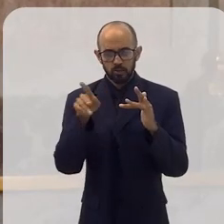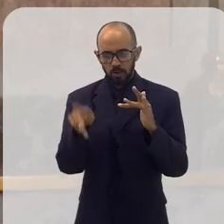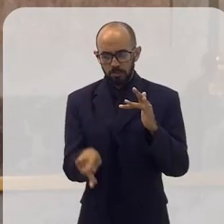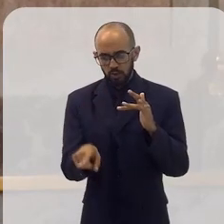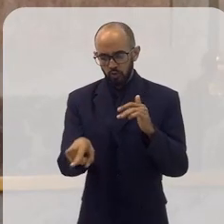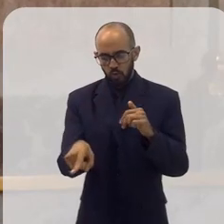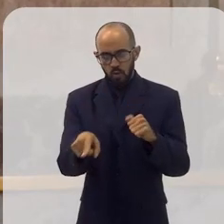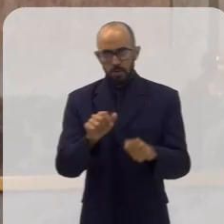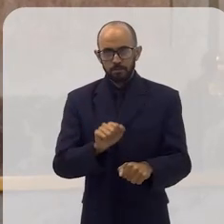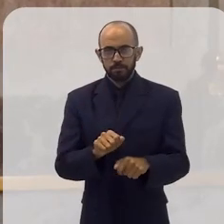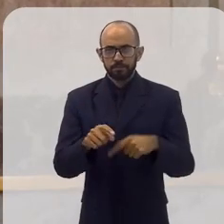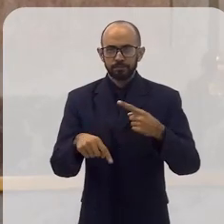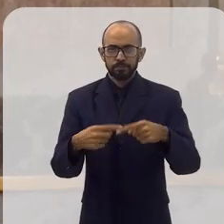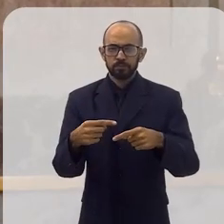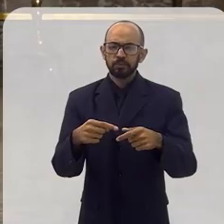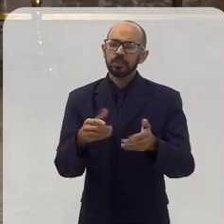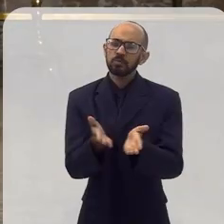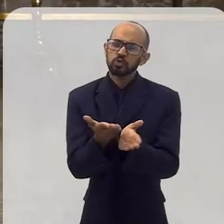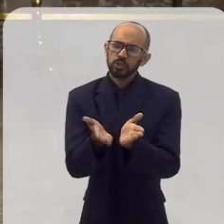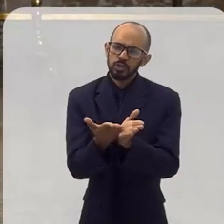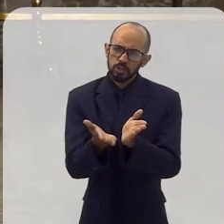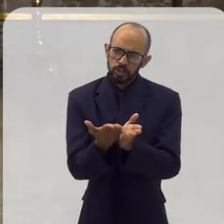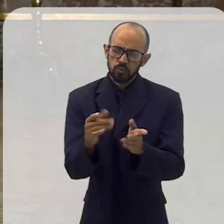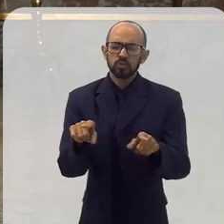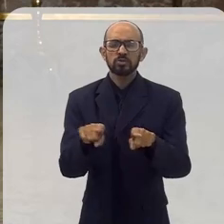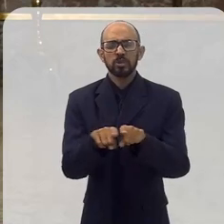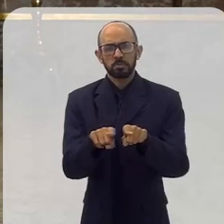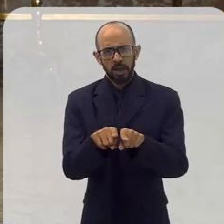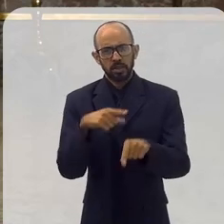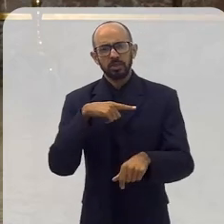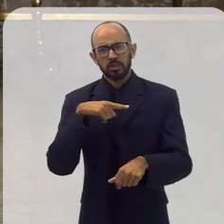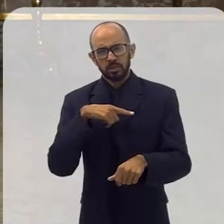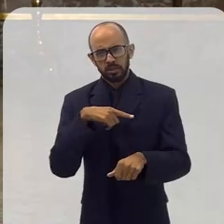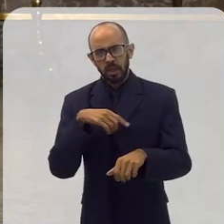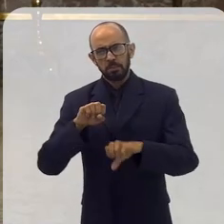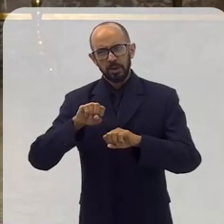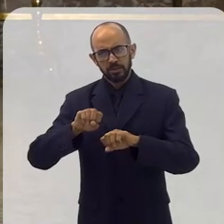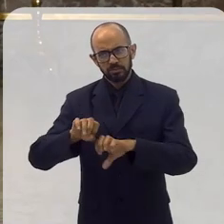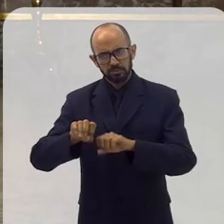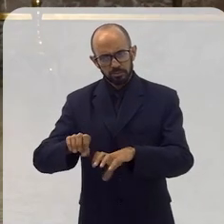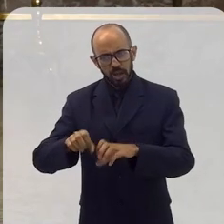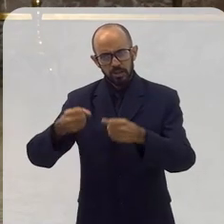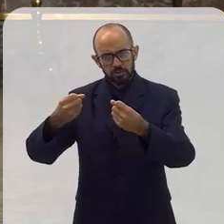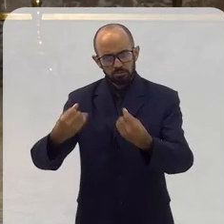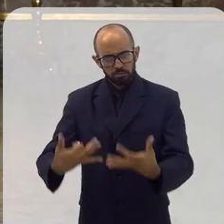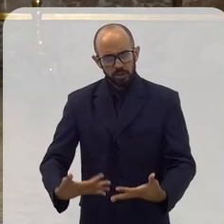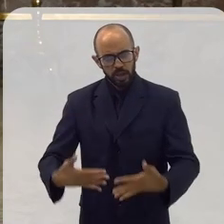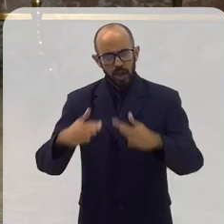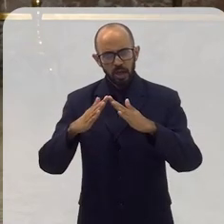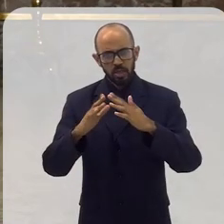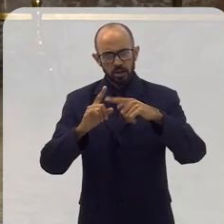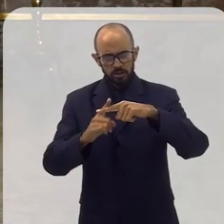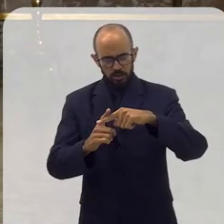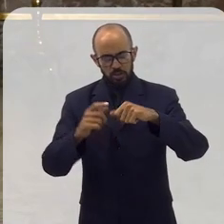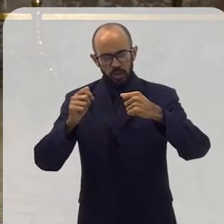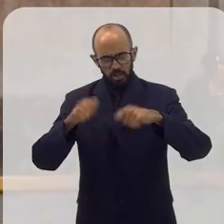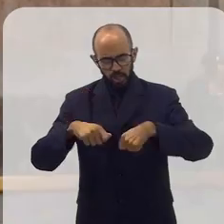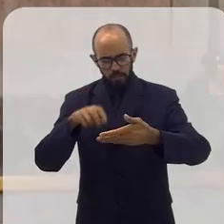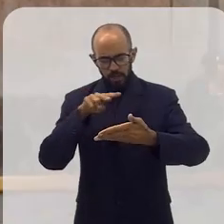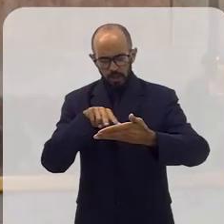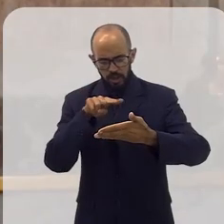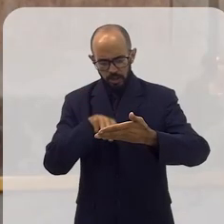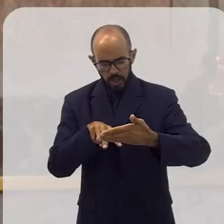essa pessoa. E temos também livros de catecismo que falam sobre a igreja, que ele pode